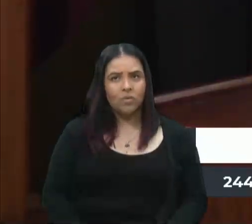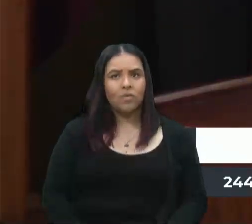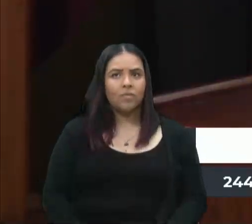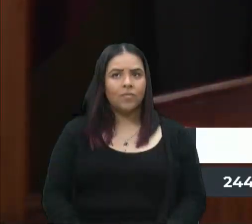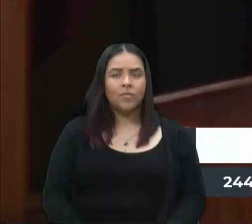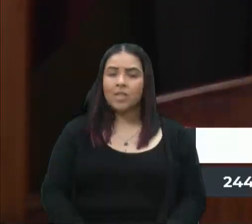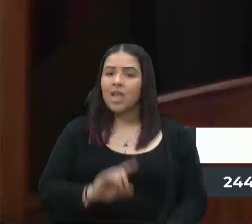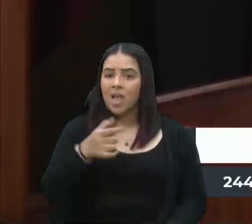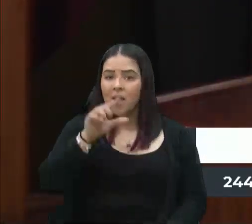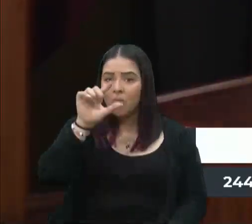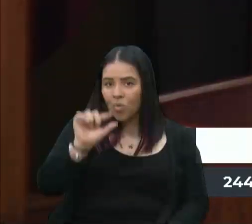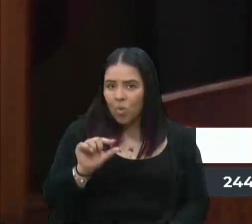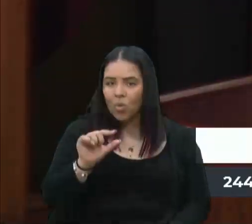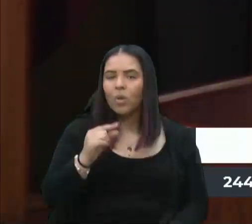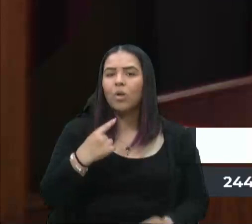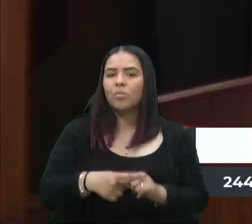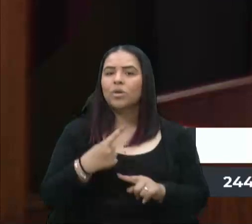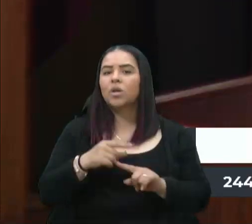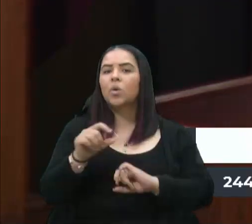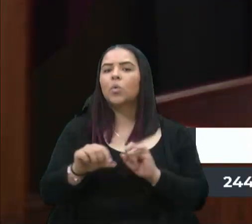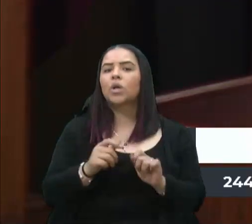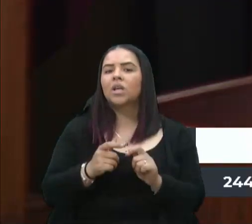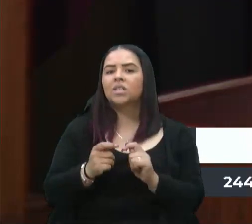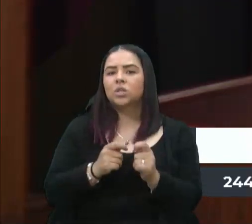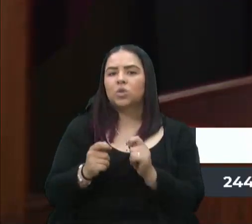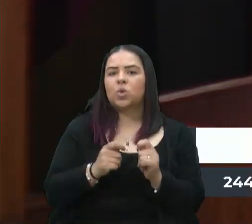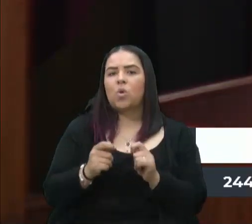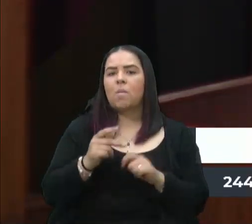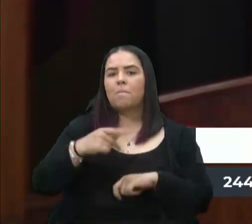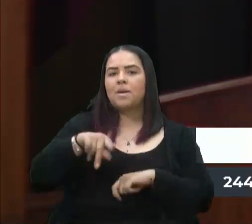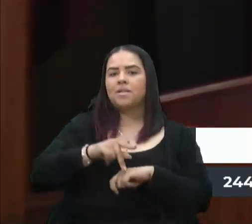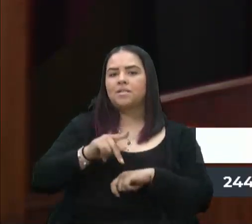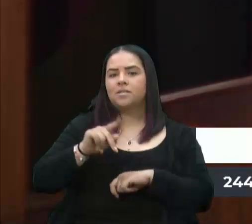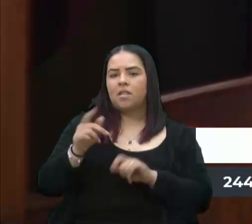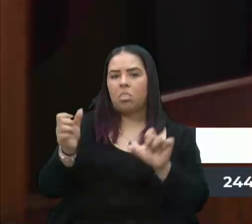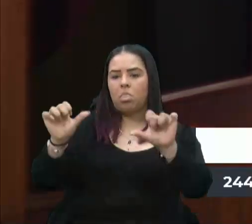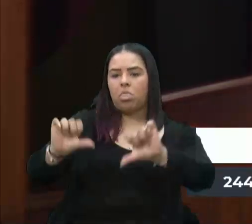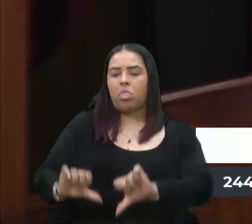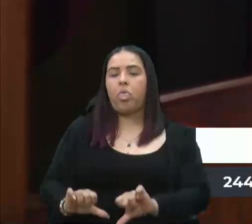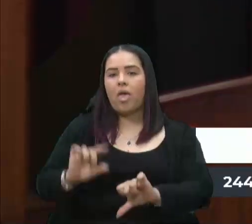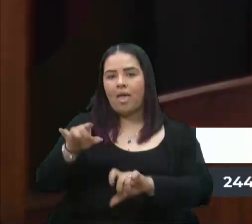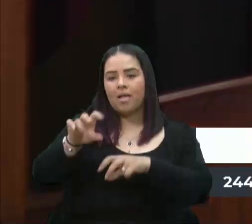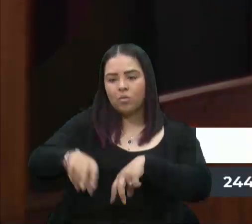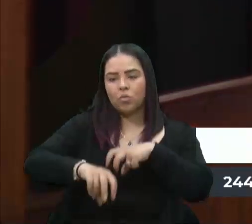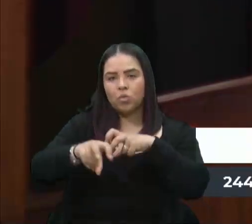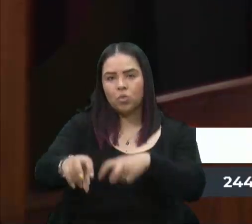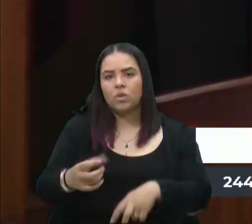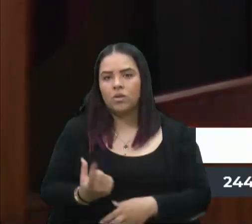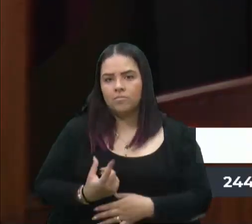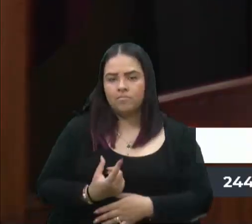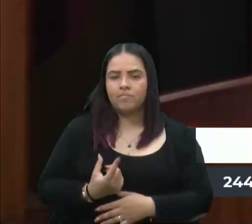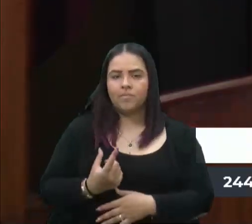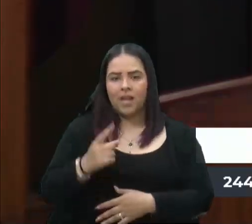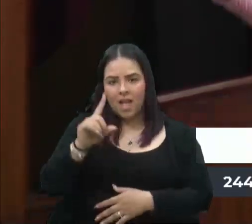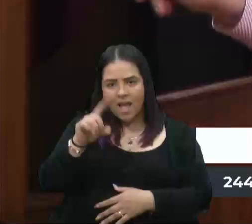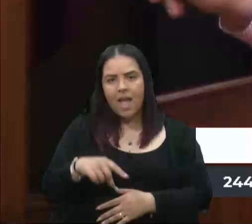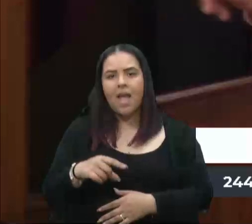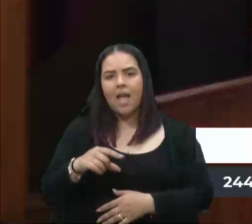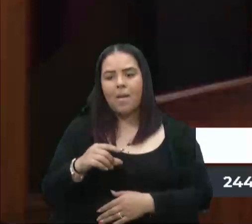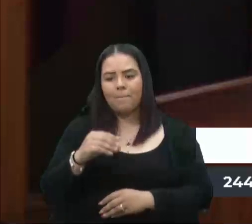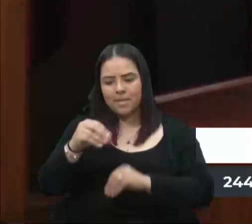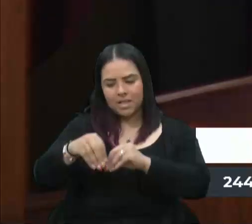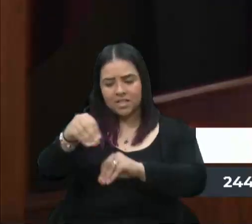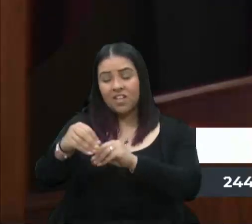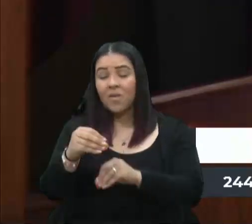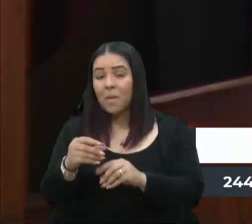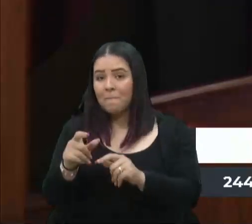muito pouco. Que segurou o país em pé nessa crise foi a agricultura, foi os grãos. Mexem ali